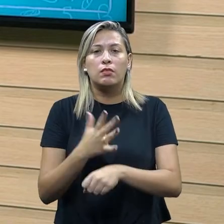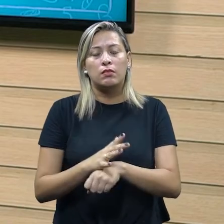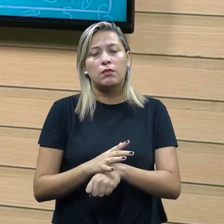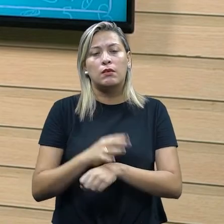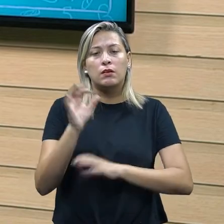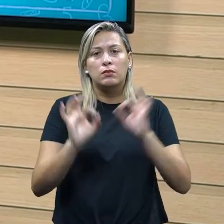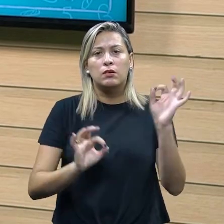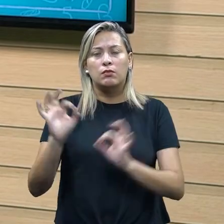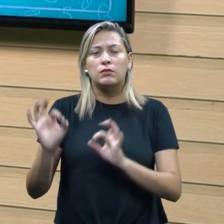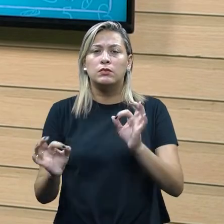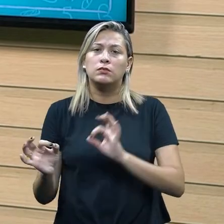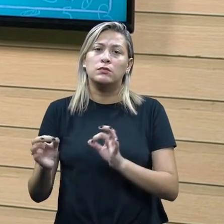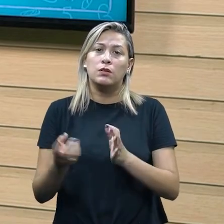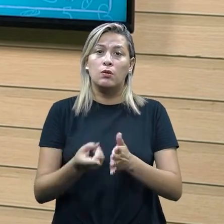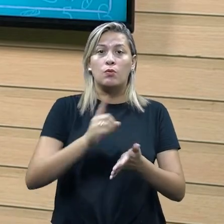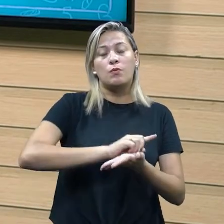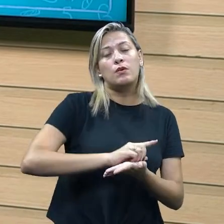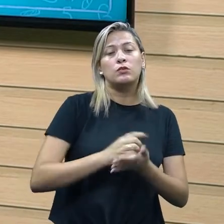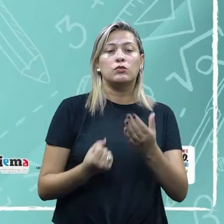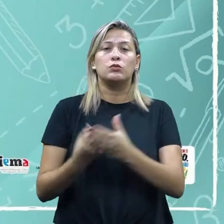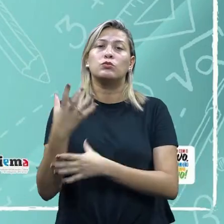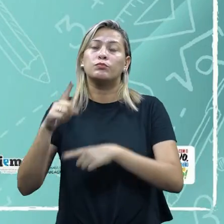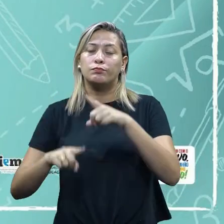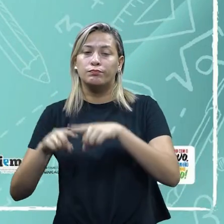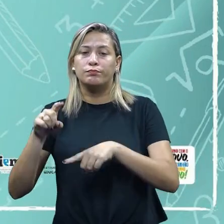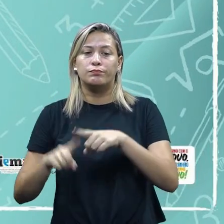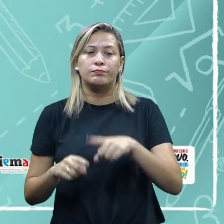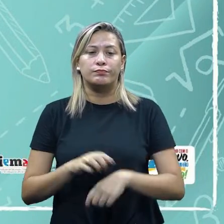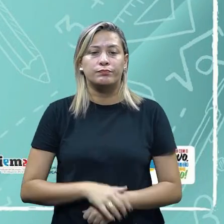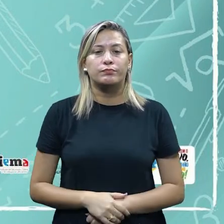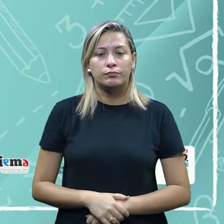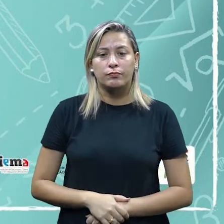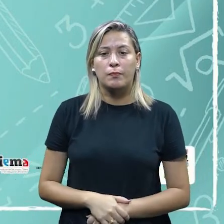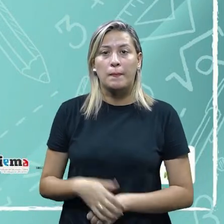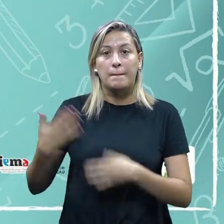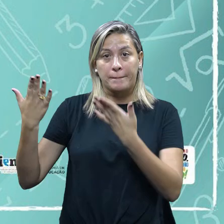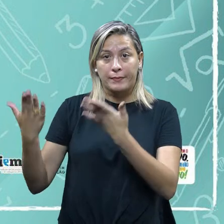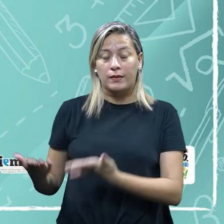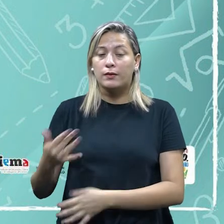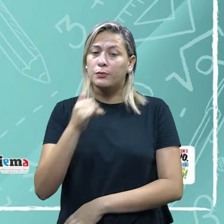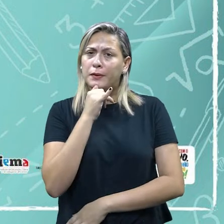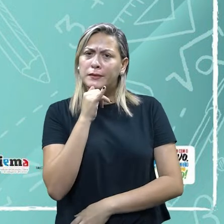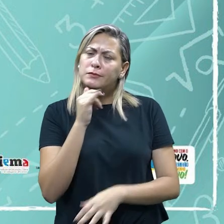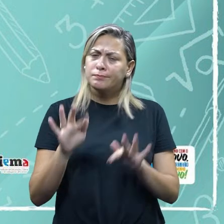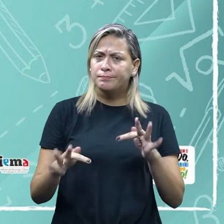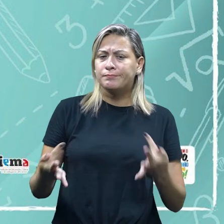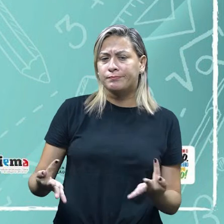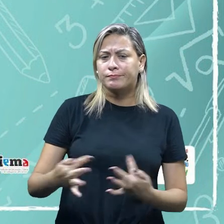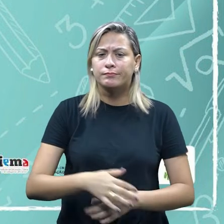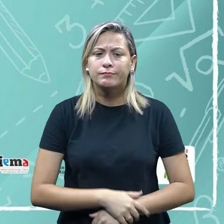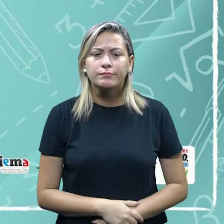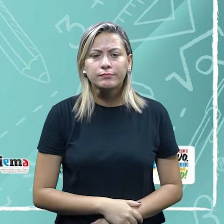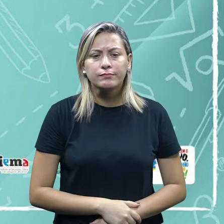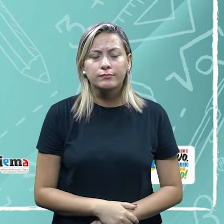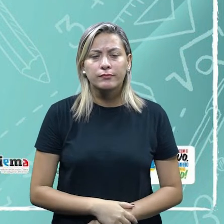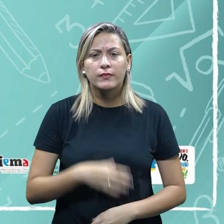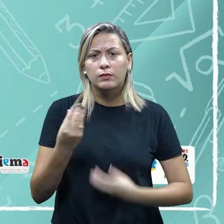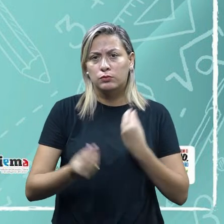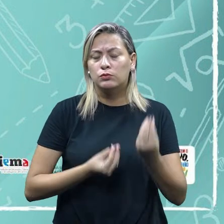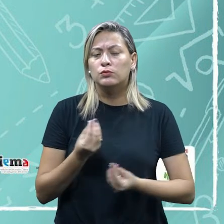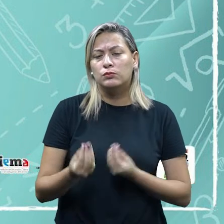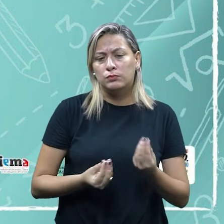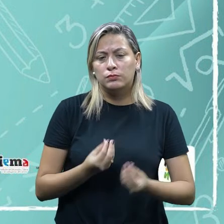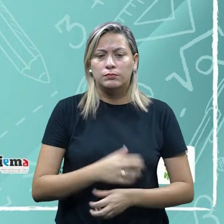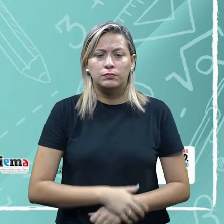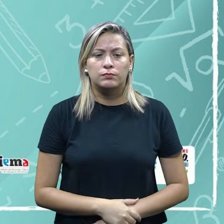essas simulações, antes mesmo do produto físico. Aqui a gente tem só um exemplo bem simples de como